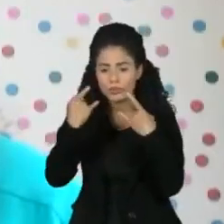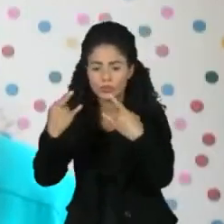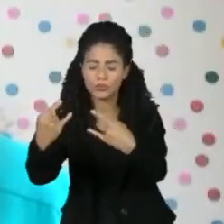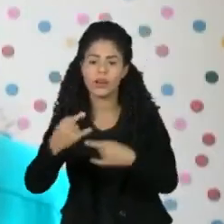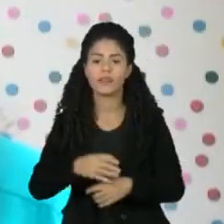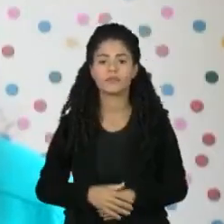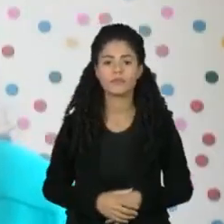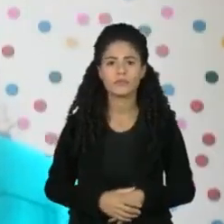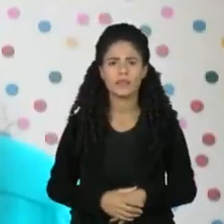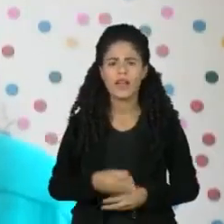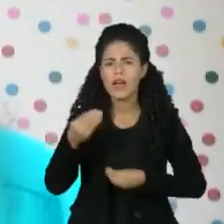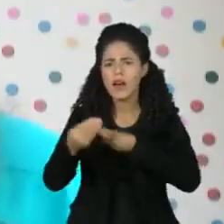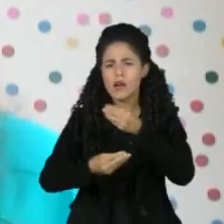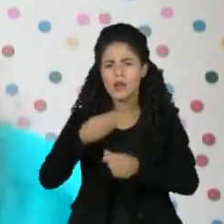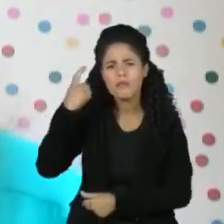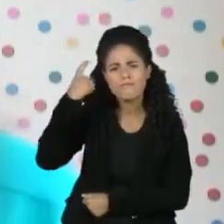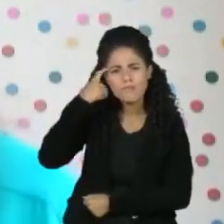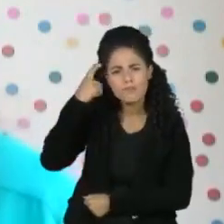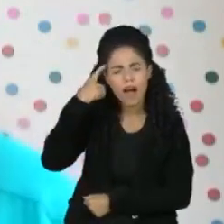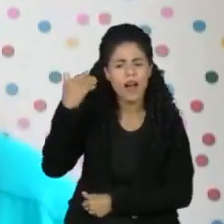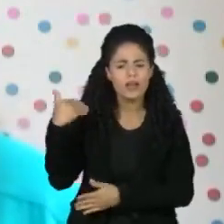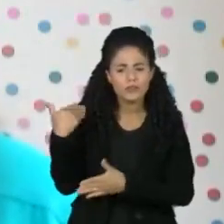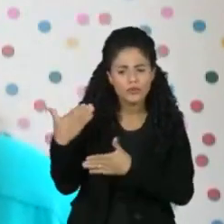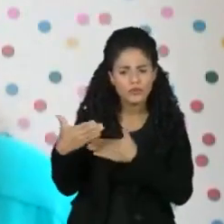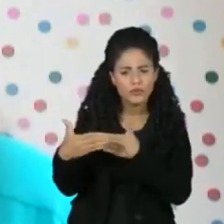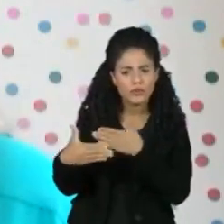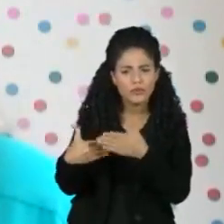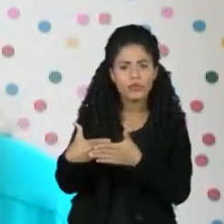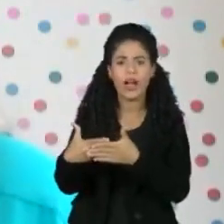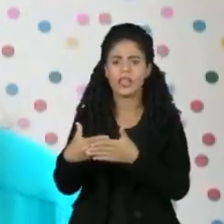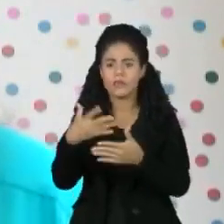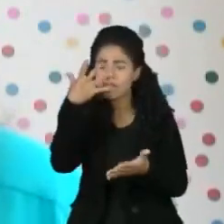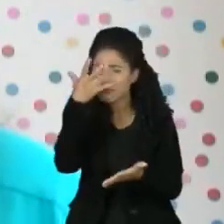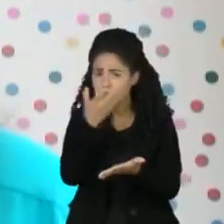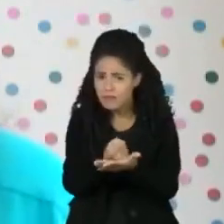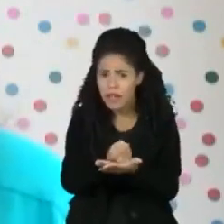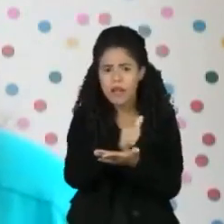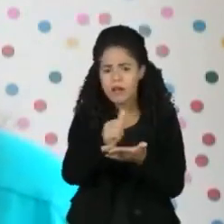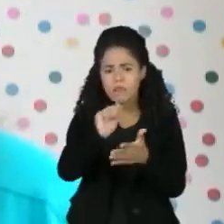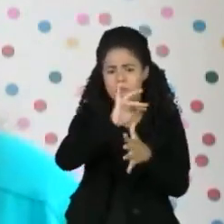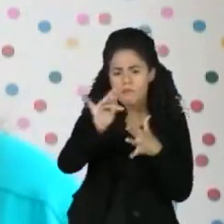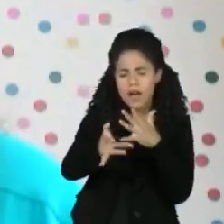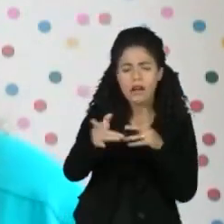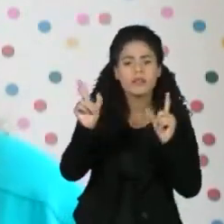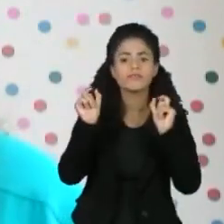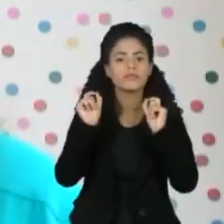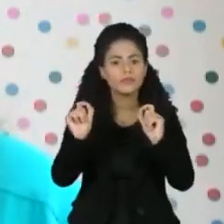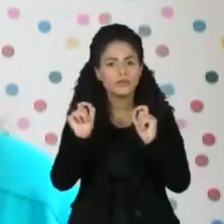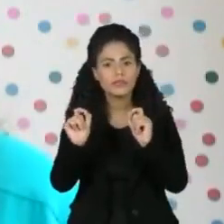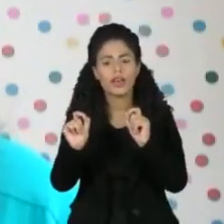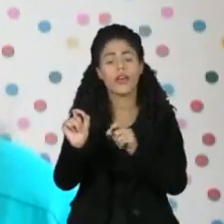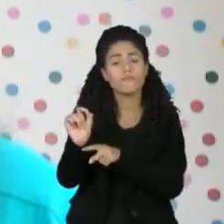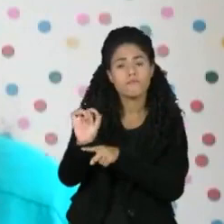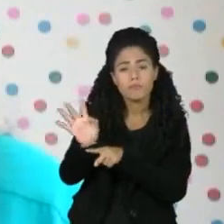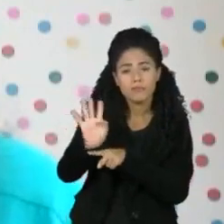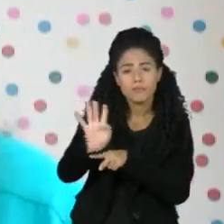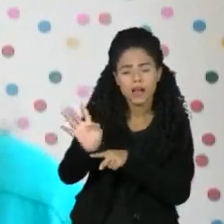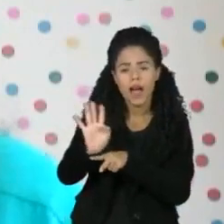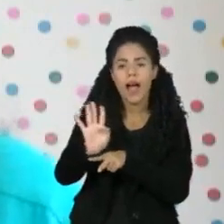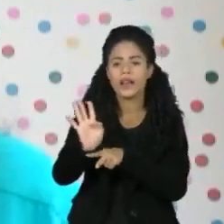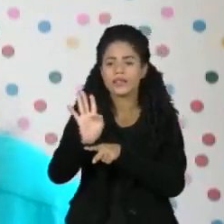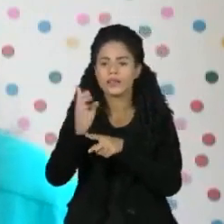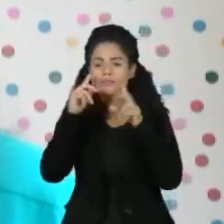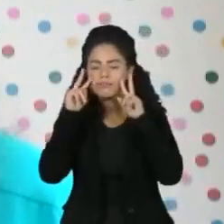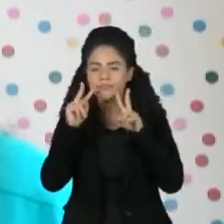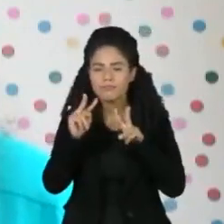né, principalmente de estruturação desse tipo de aplicativo, eles são feitos olhando